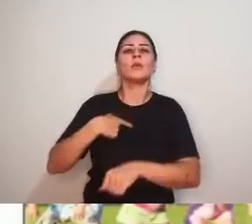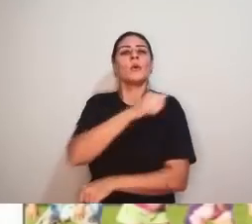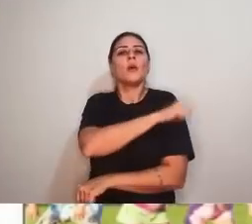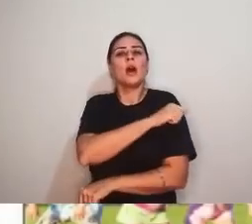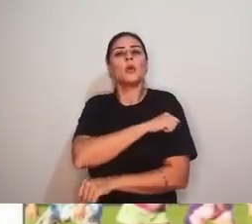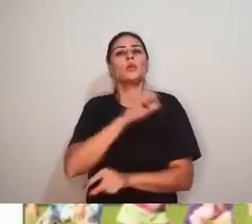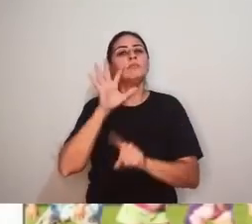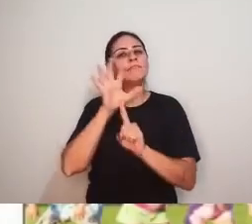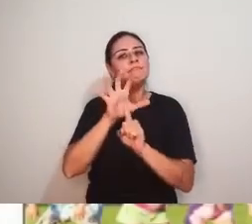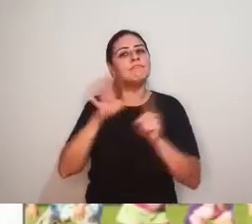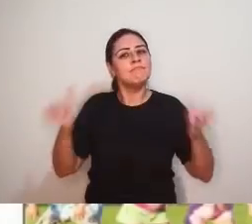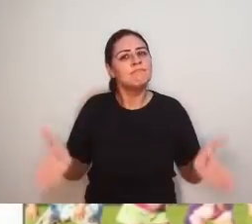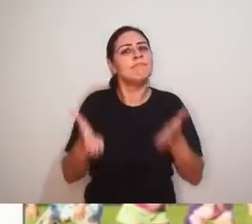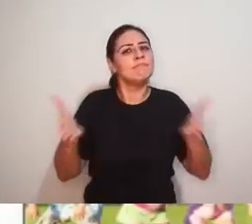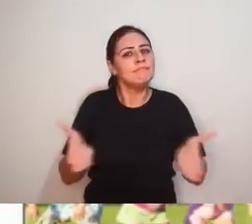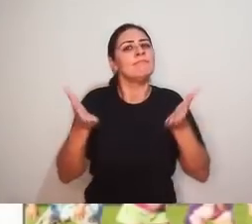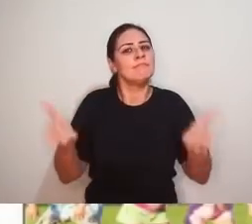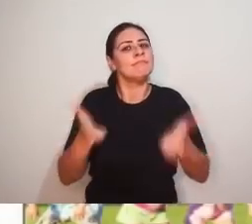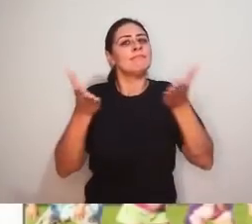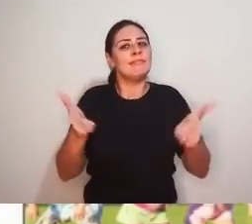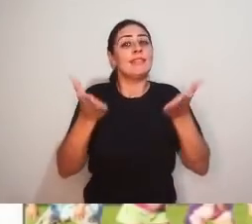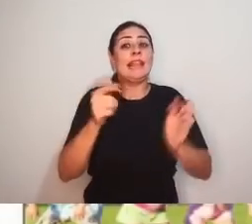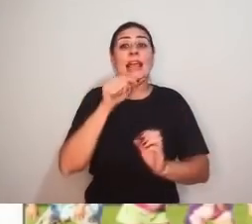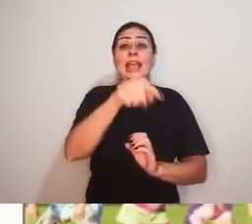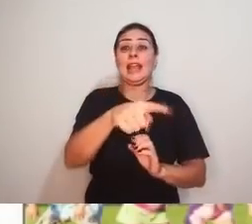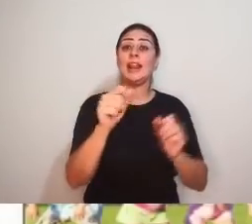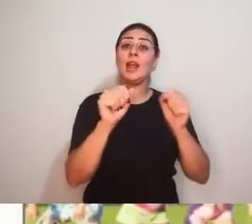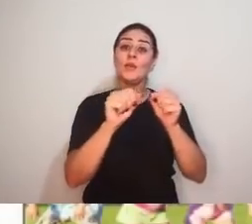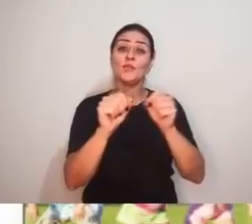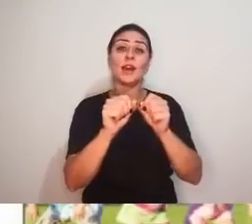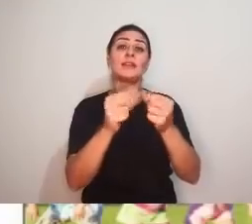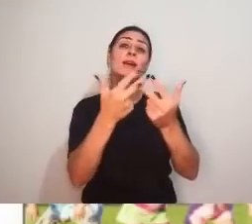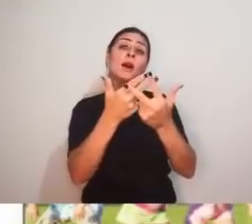em que eu vou estimular o meu estudante para que ele